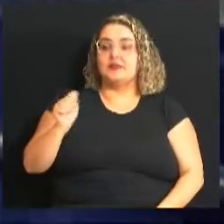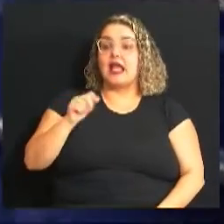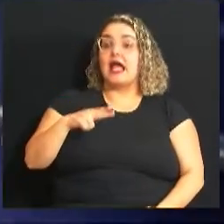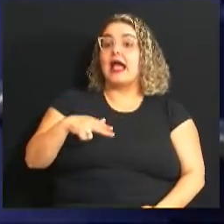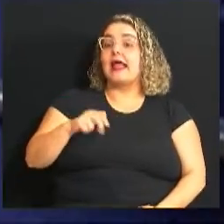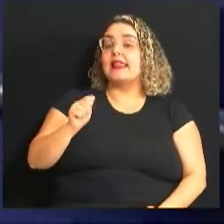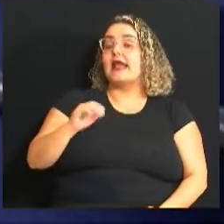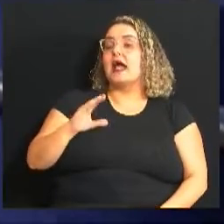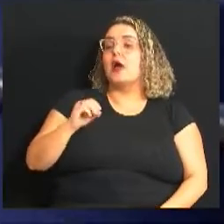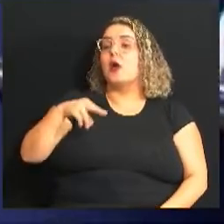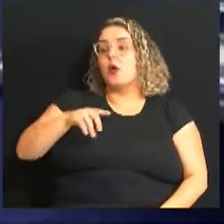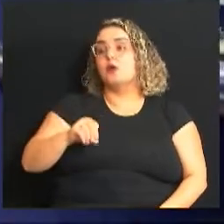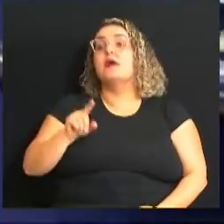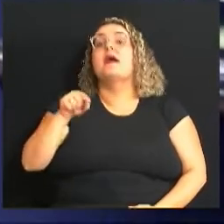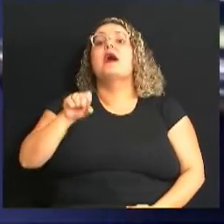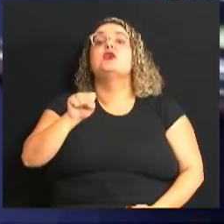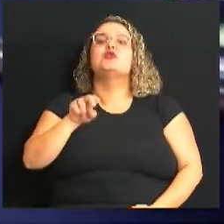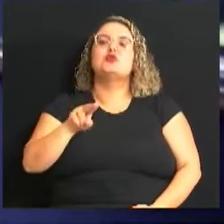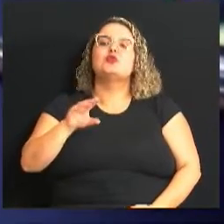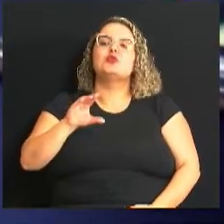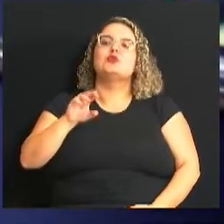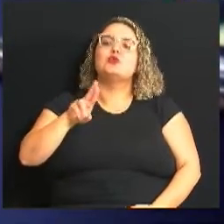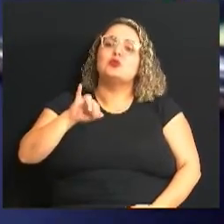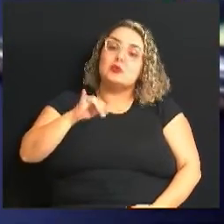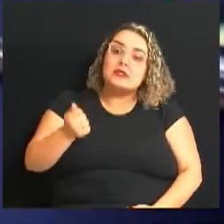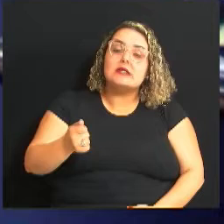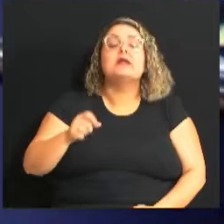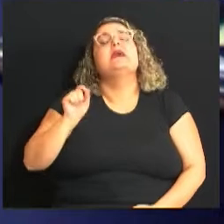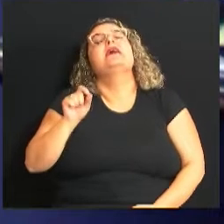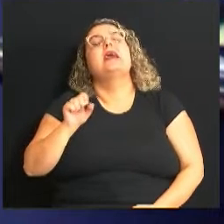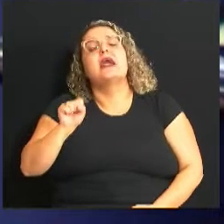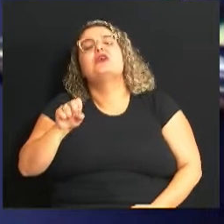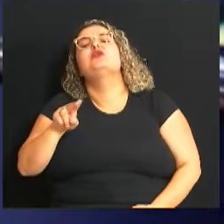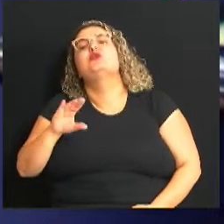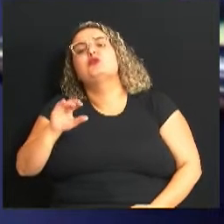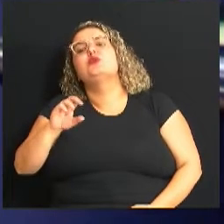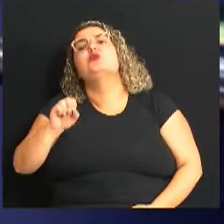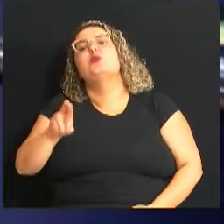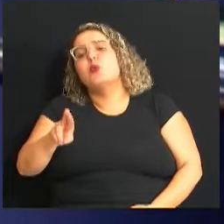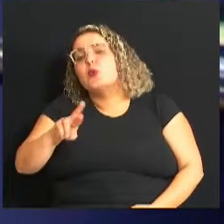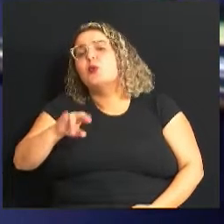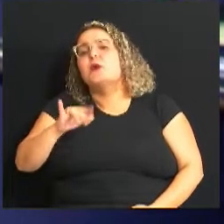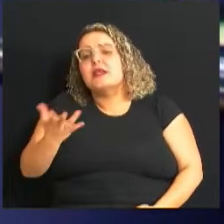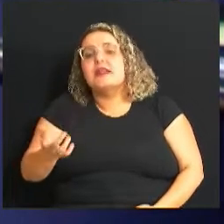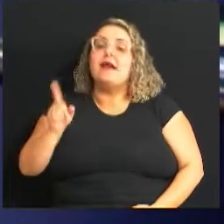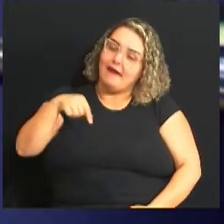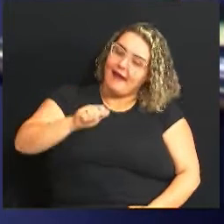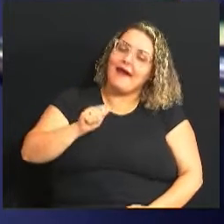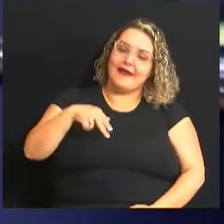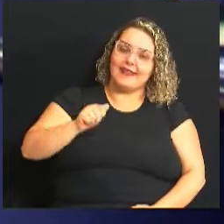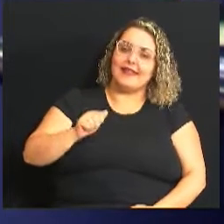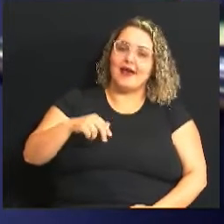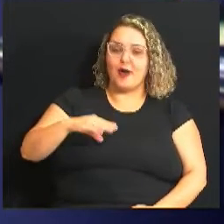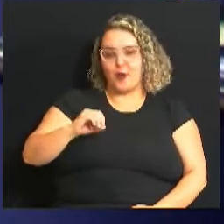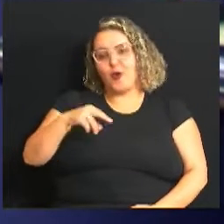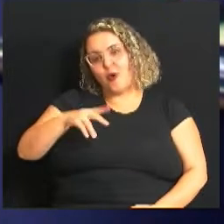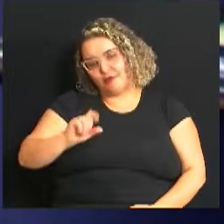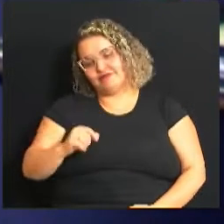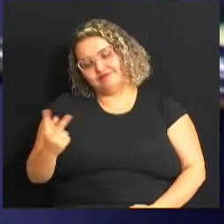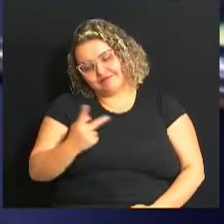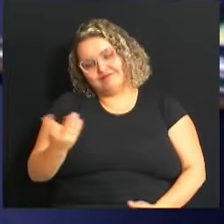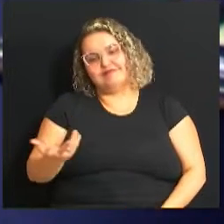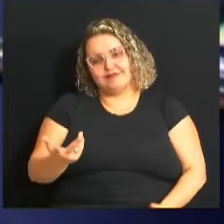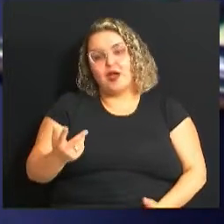anaconda? É a sucuri. Quem é a sucuri? É a anaconda. Né? São nomes populares dessa espécie de cobra. E ela está muito famosa